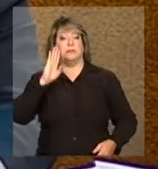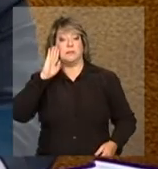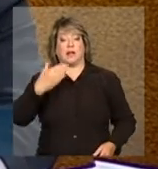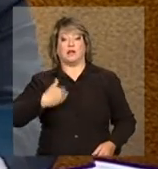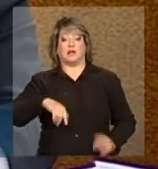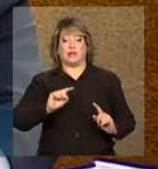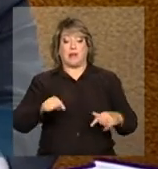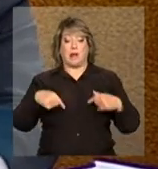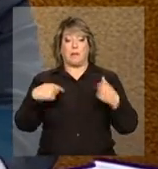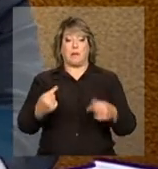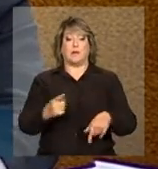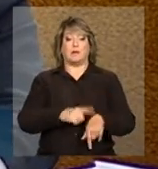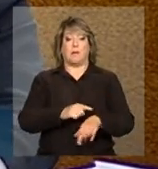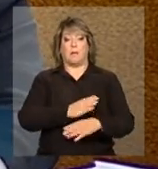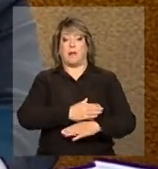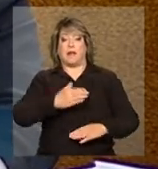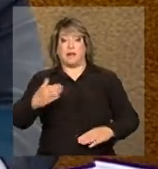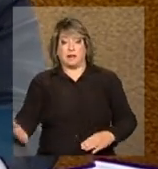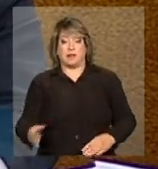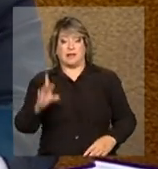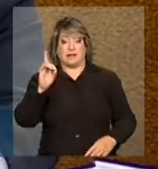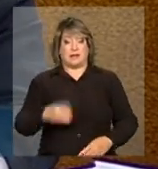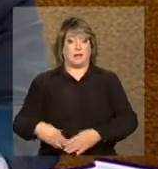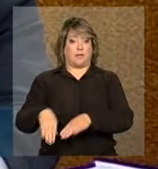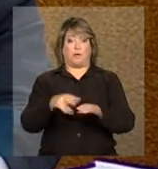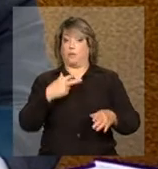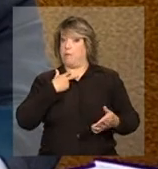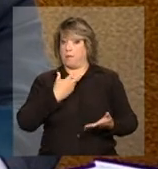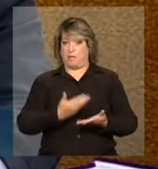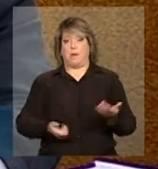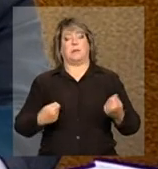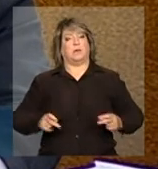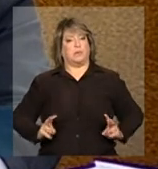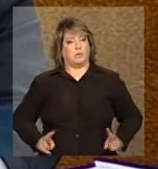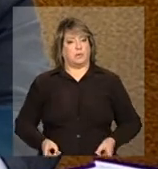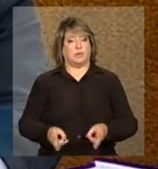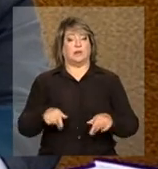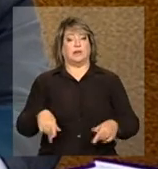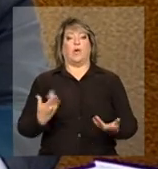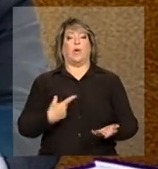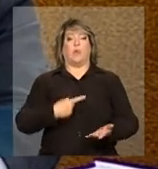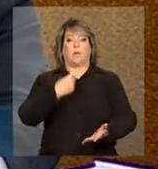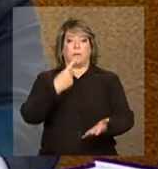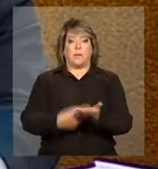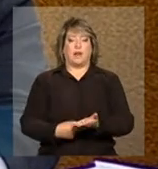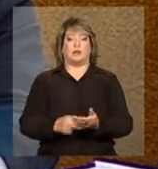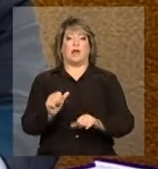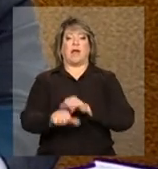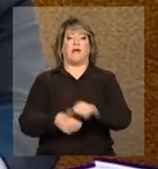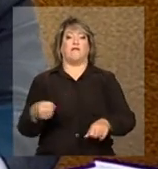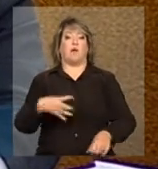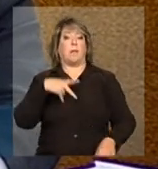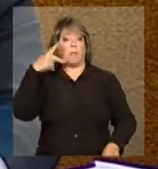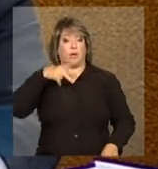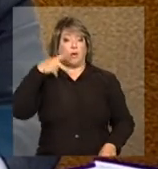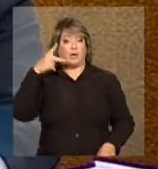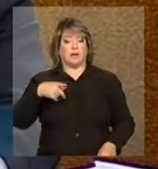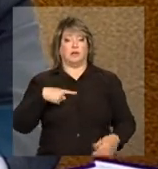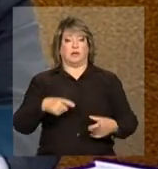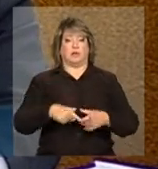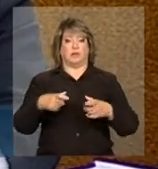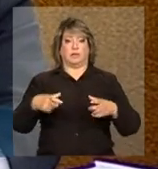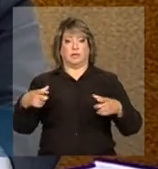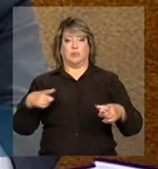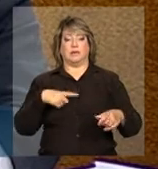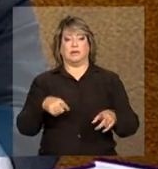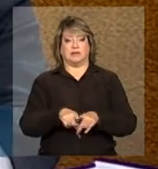período democrático e que a gente não pode perder. Um pacto pela reforma política, e aí aqui é uma reforma política em sentido amplo,